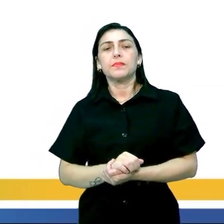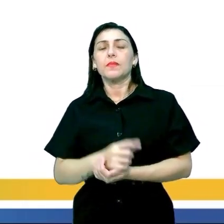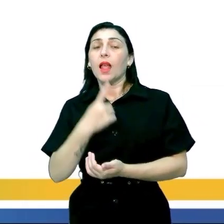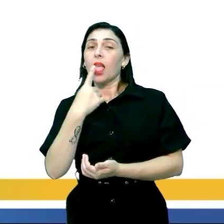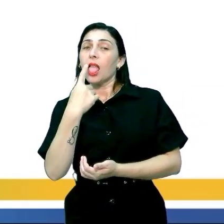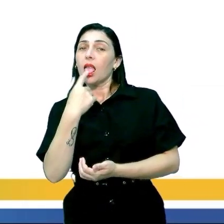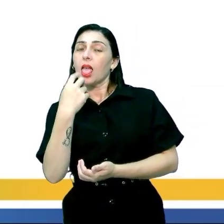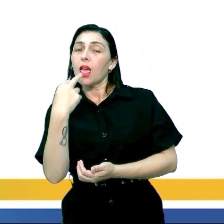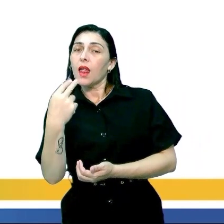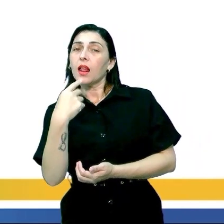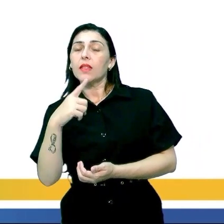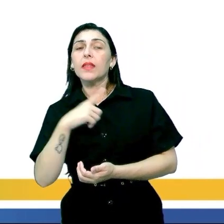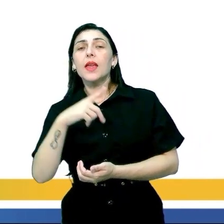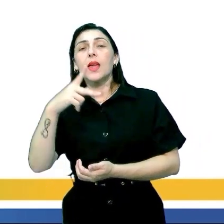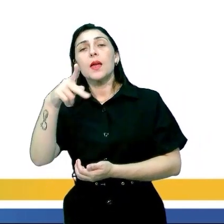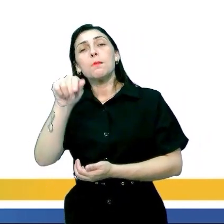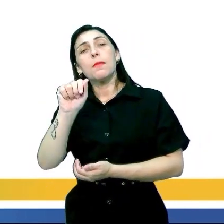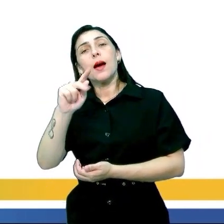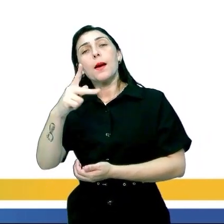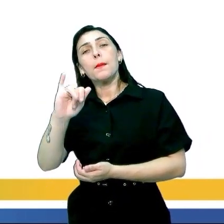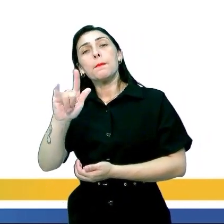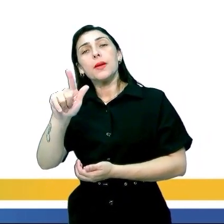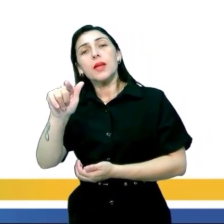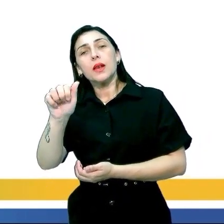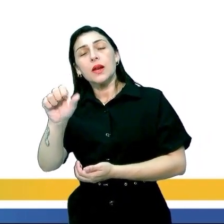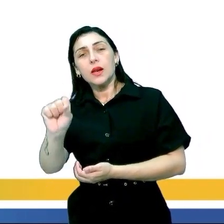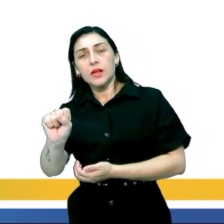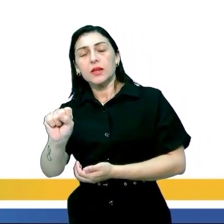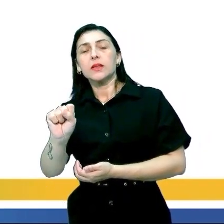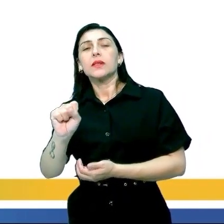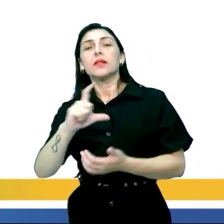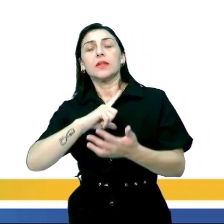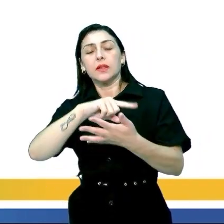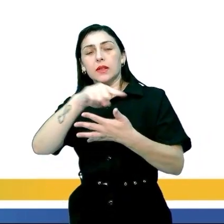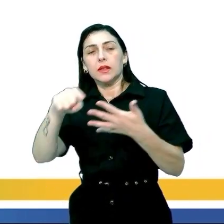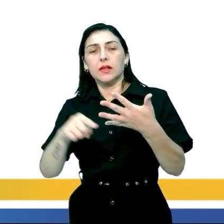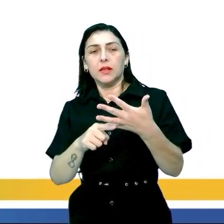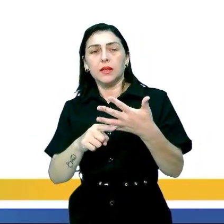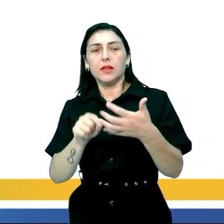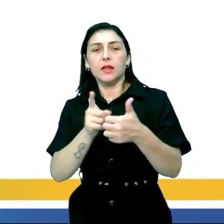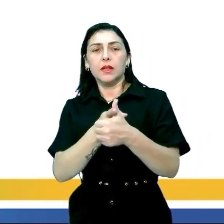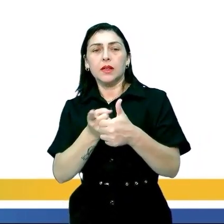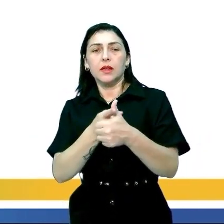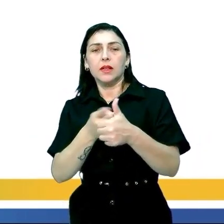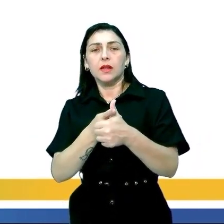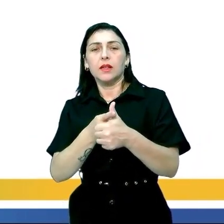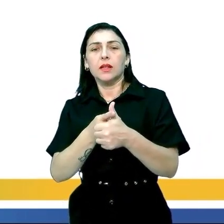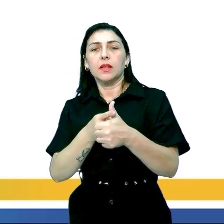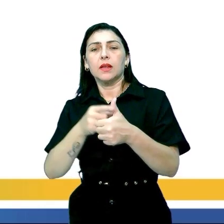língua, pessoal, ela tem papilas gustativas, né? E são classificadas aí. Temos as papilas